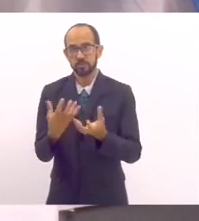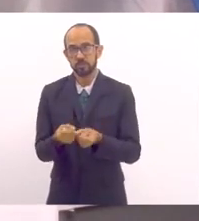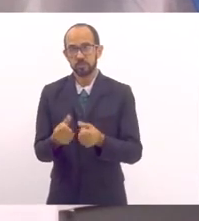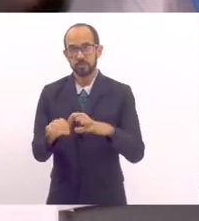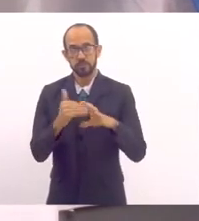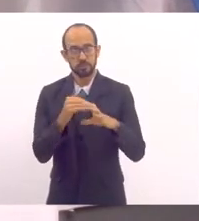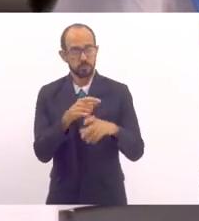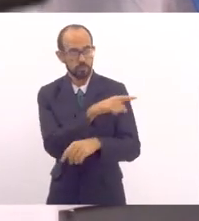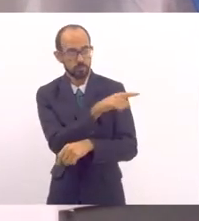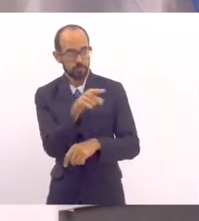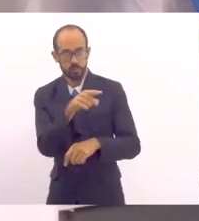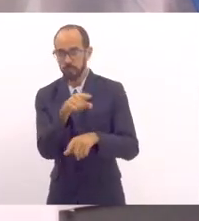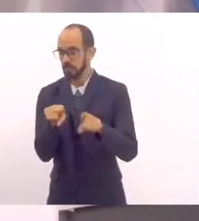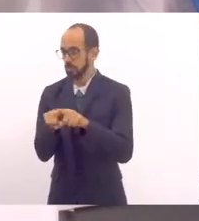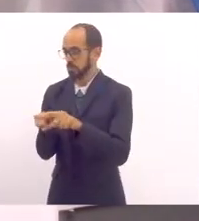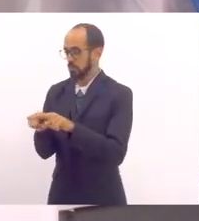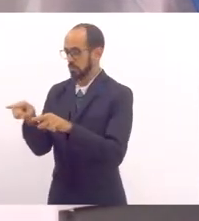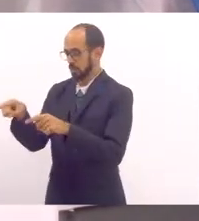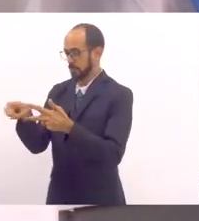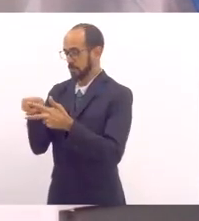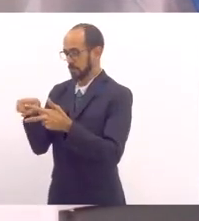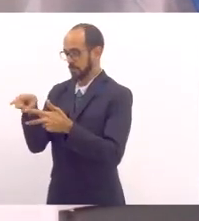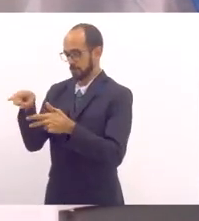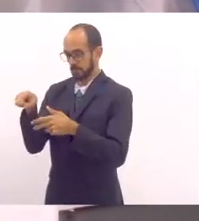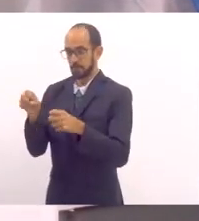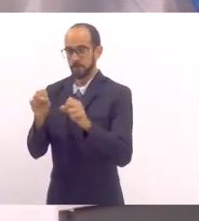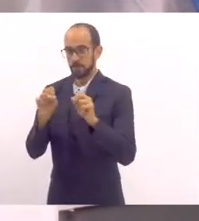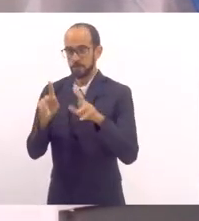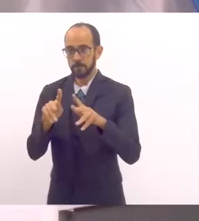de vocês... quanto do Executivo também.